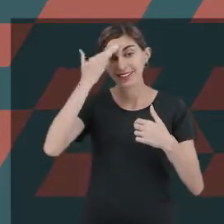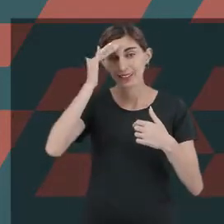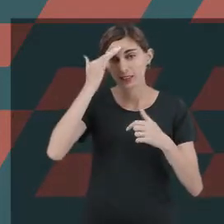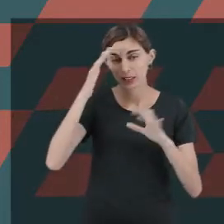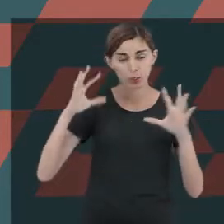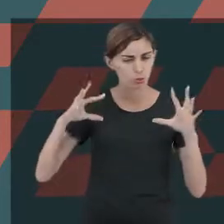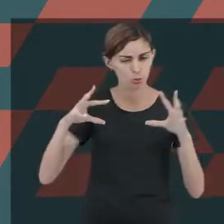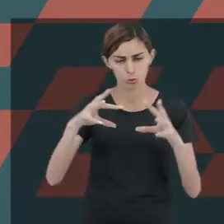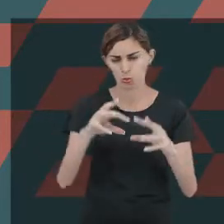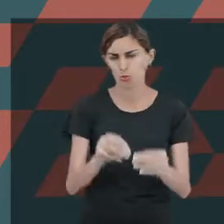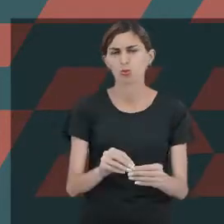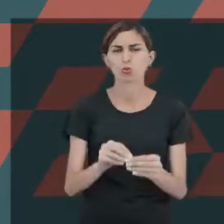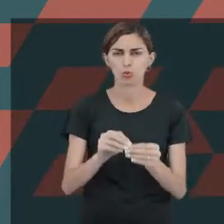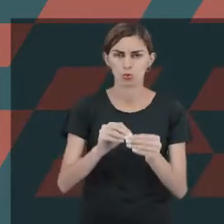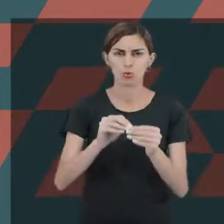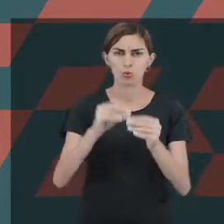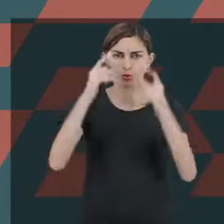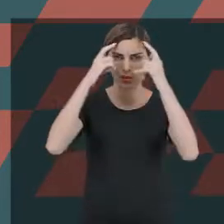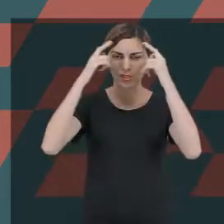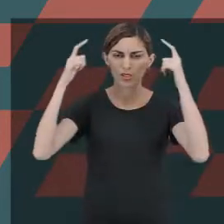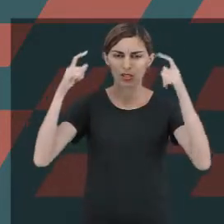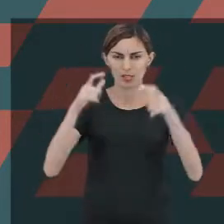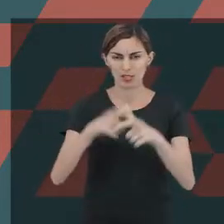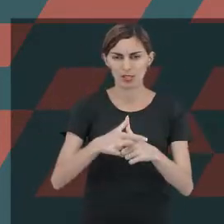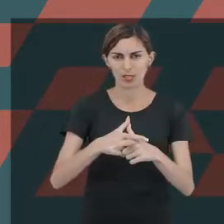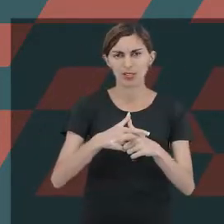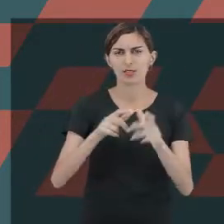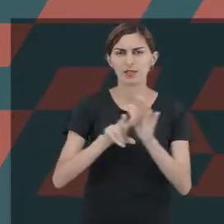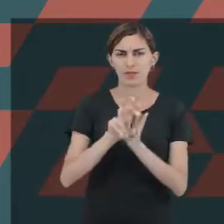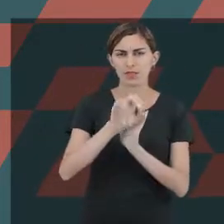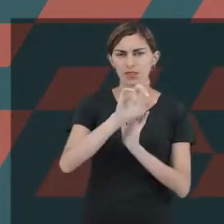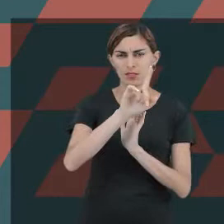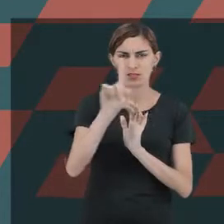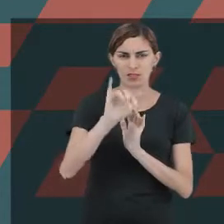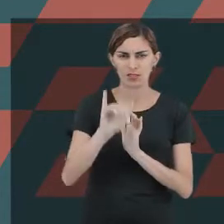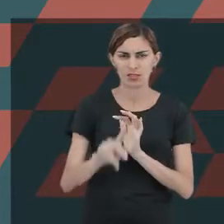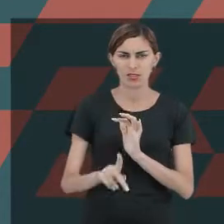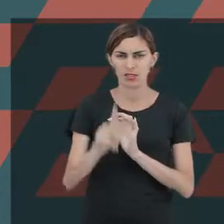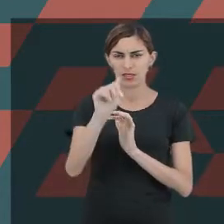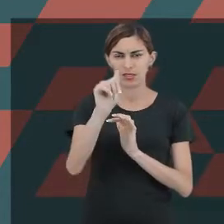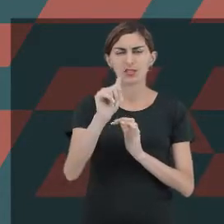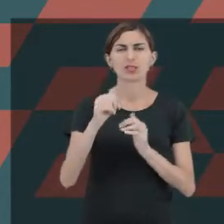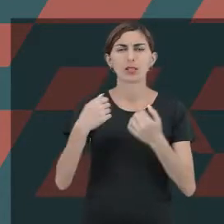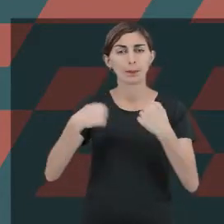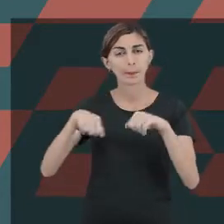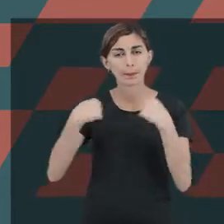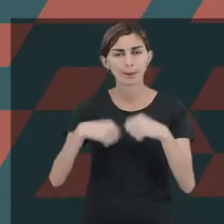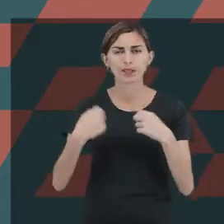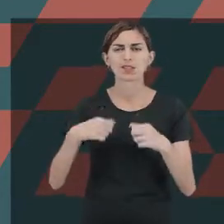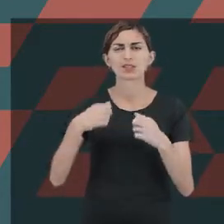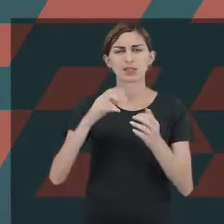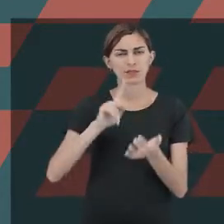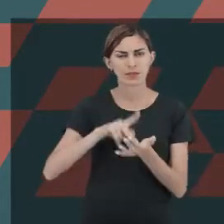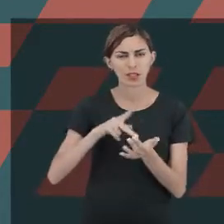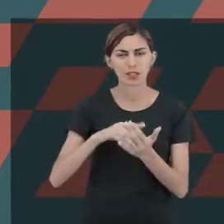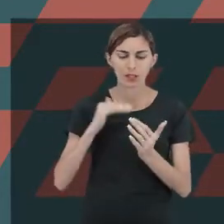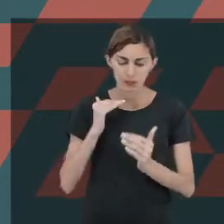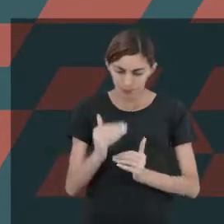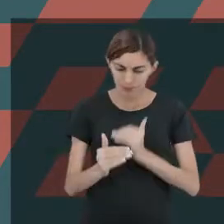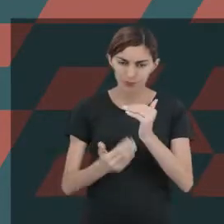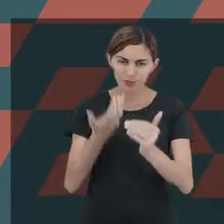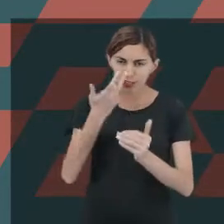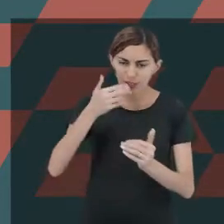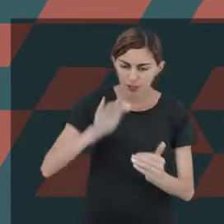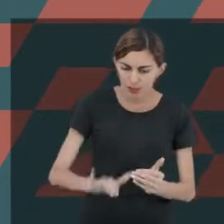quadro clínico da síndrome congênita de Zika vírus ou de qualquer doença neurológica nova ou de doença neurológica, a gente precisa realmente acompanhar essa criança